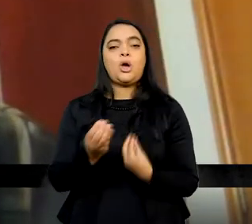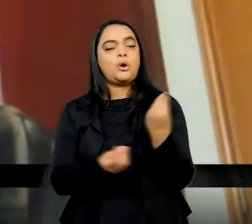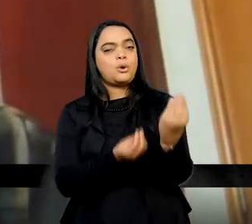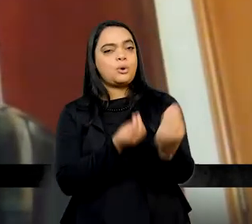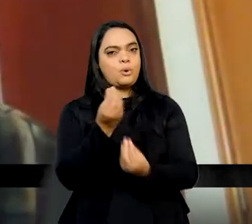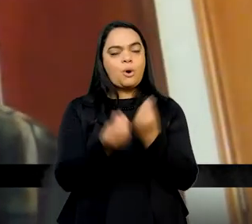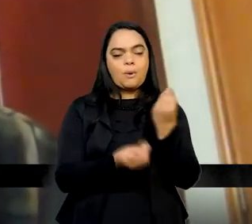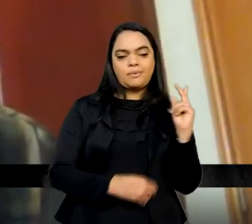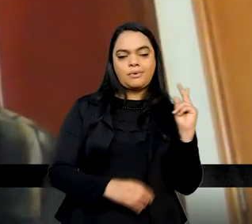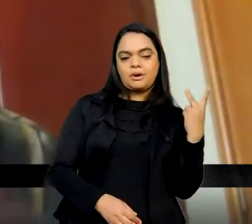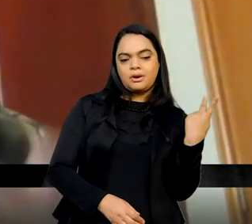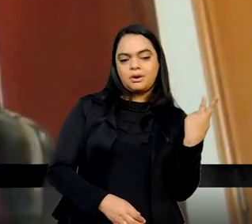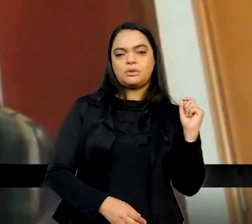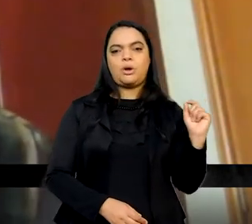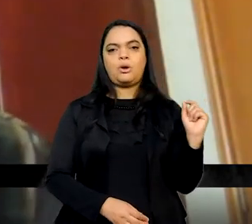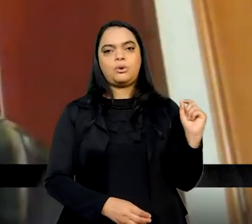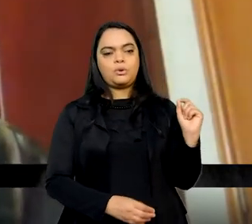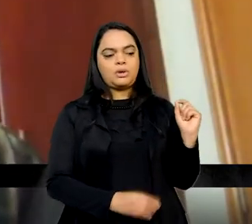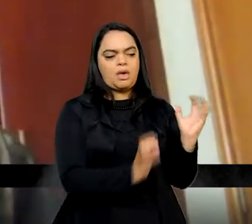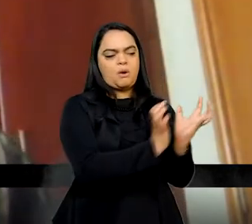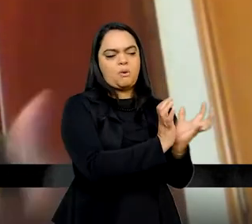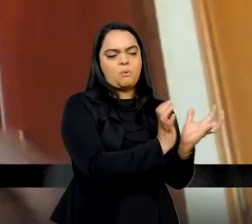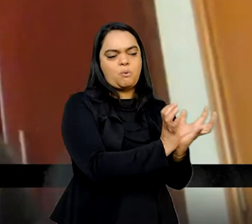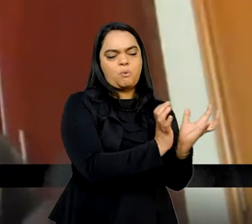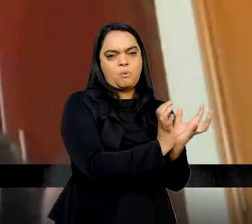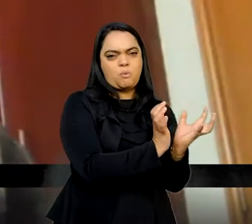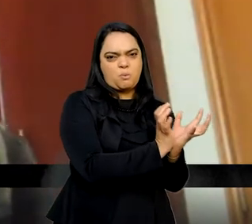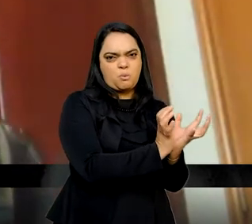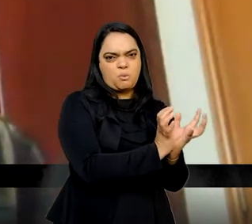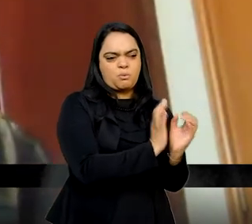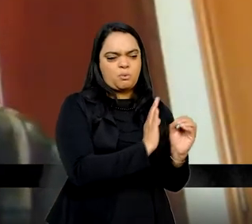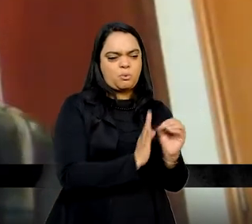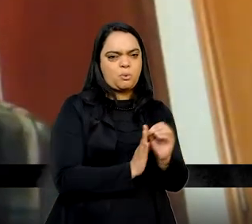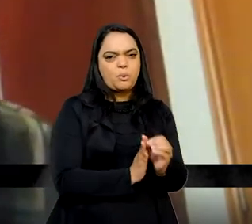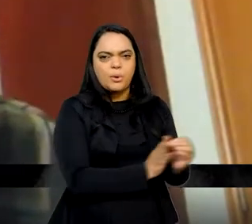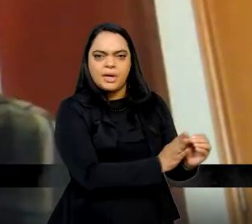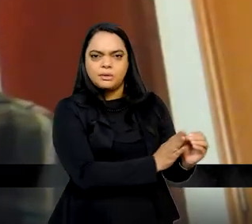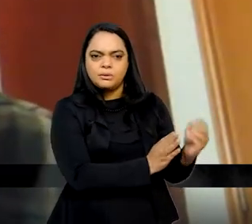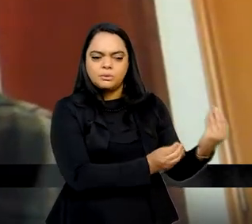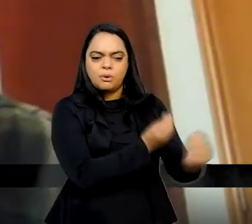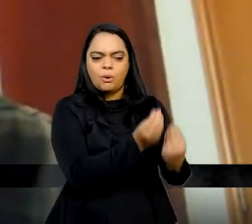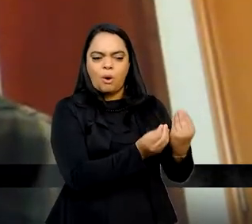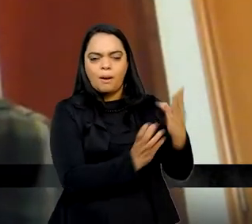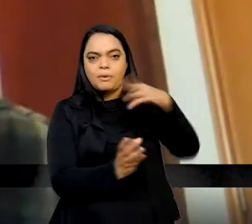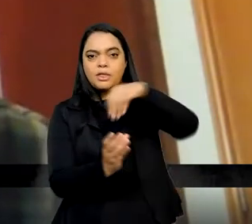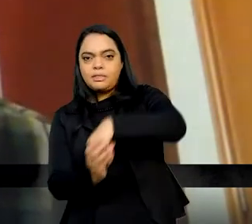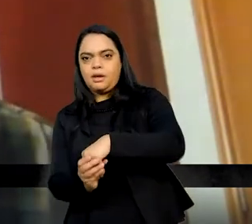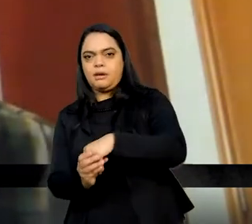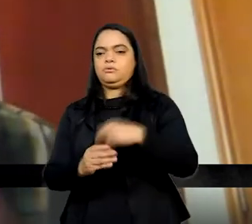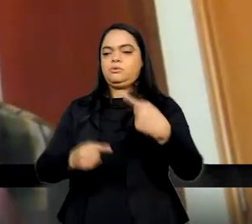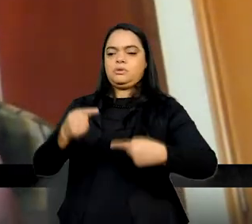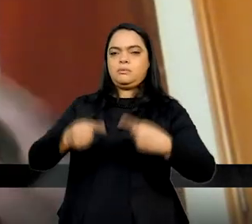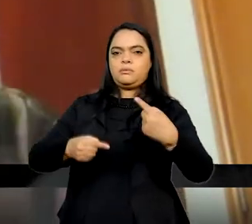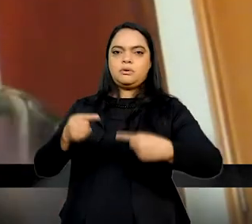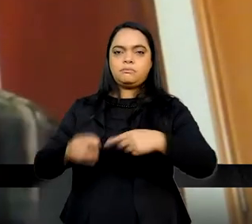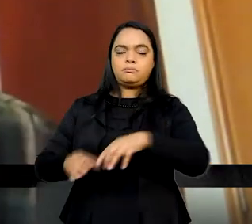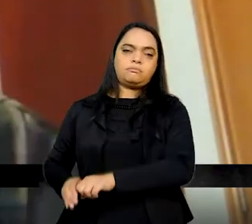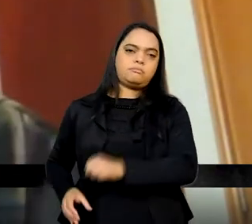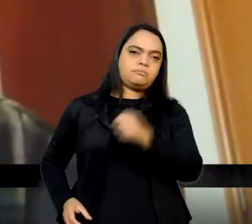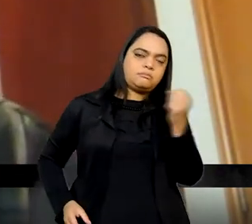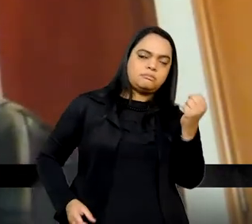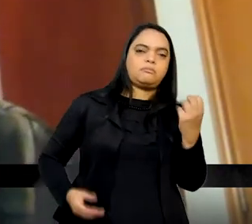inserir historicamente esses grupos excluídos no debate sobre a independência, né?